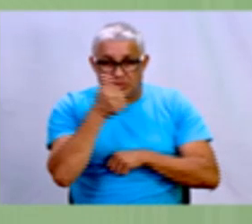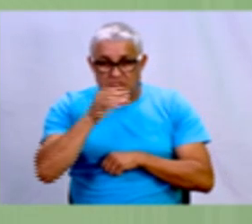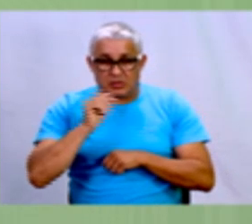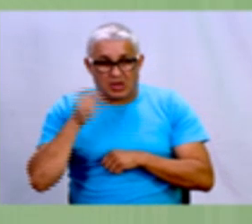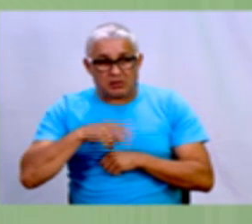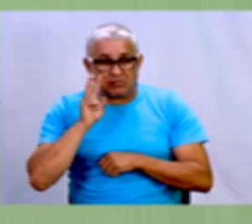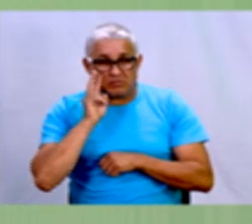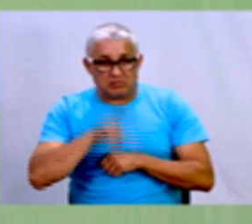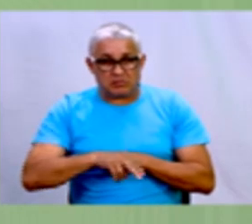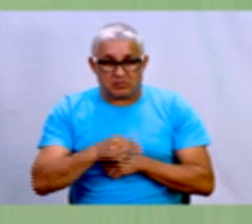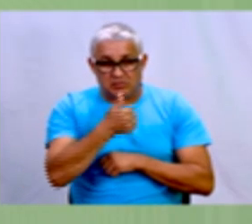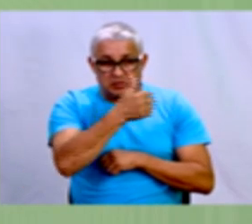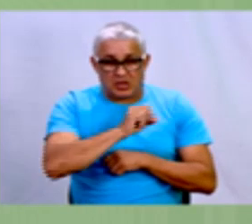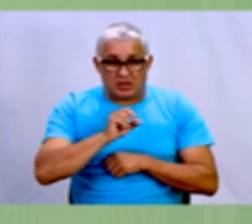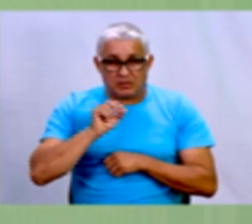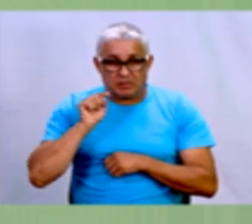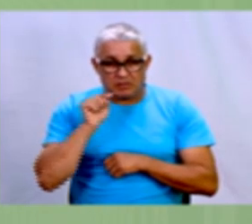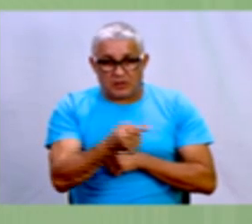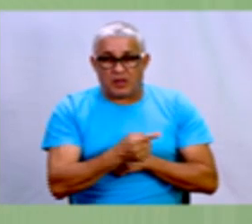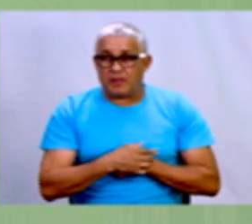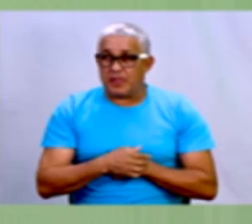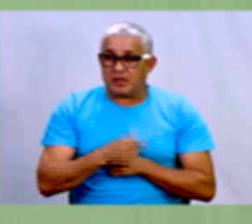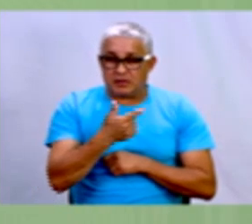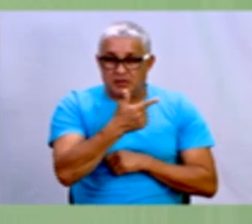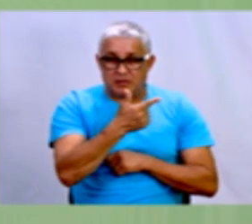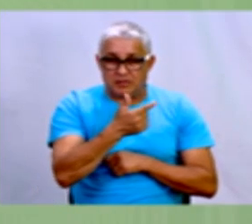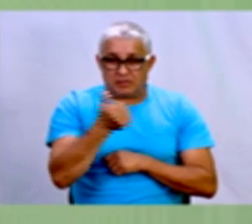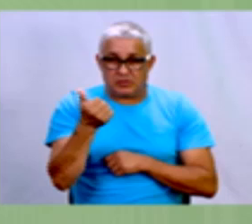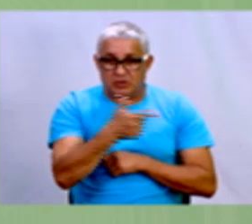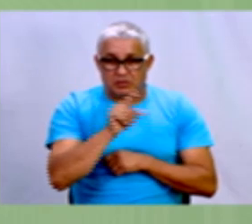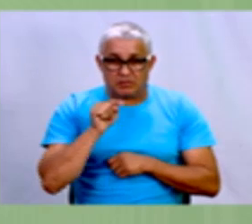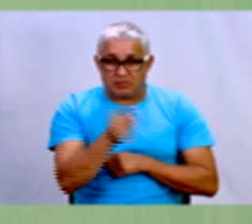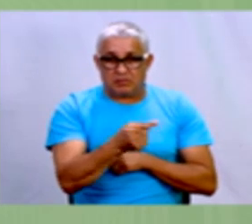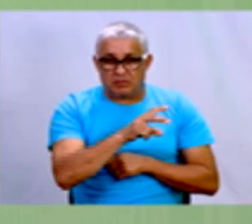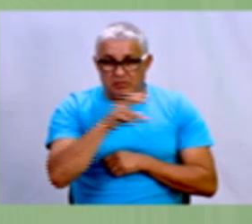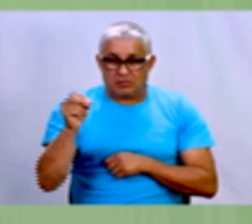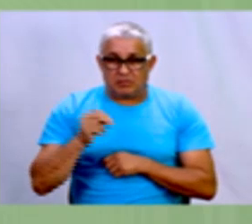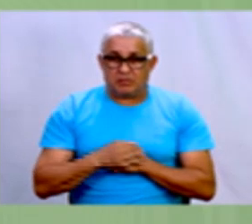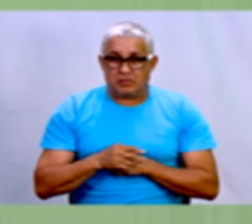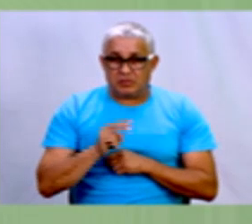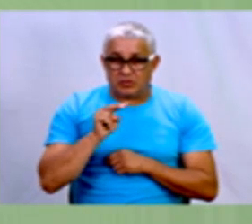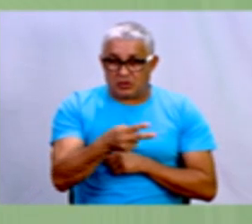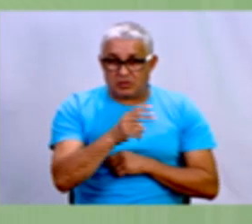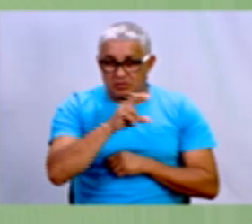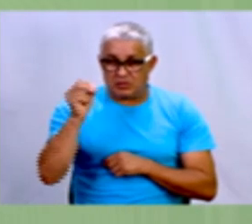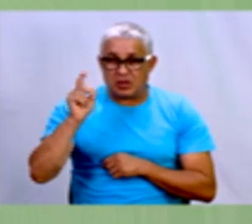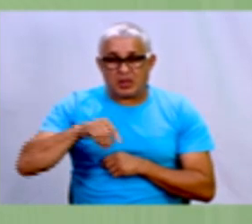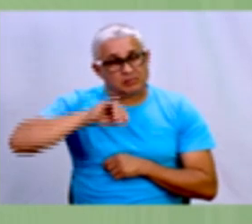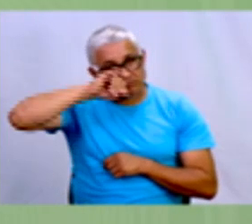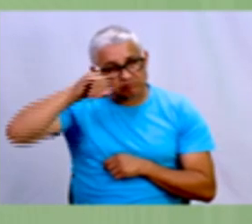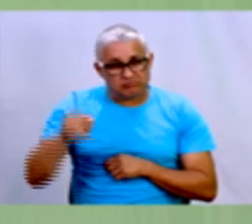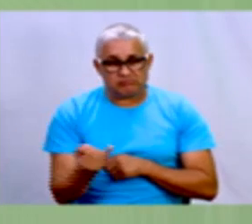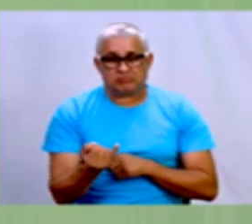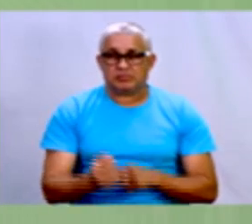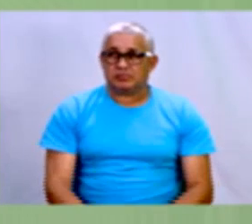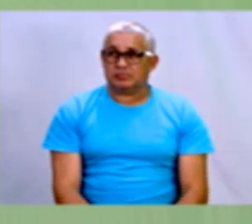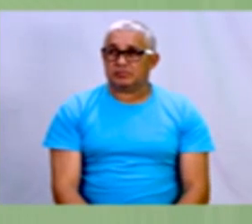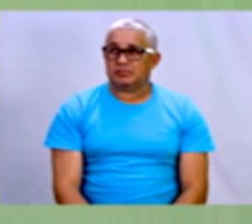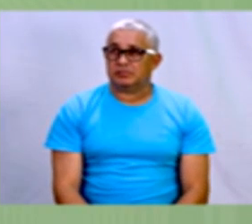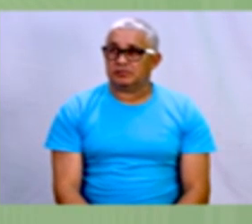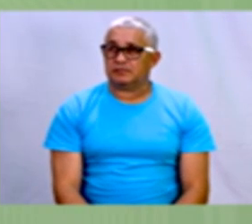ver que desses 12.500 que eu paguei, 2.500 é juros, ok?